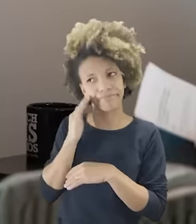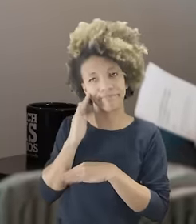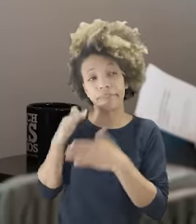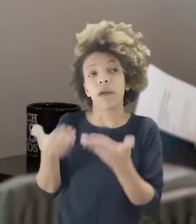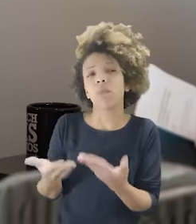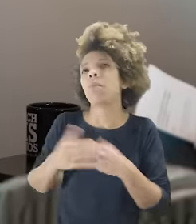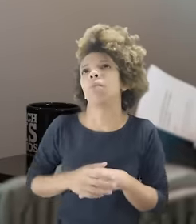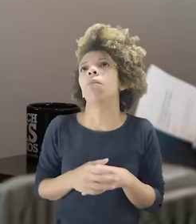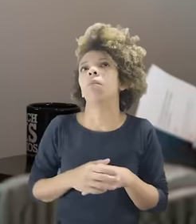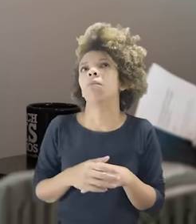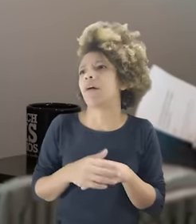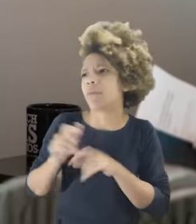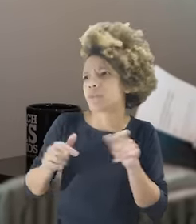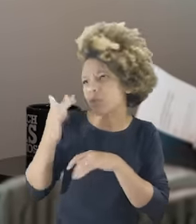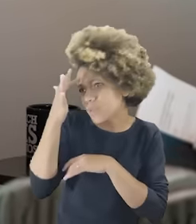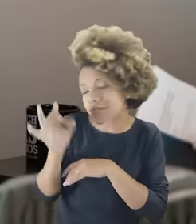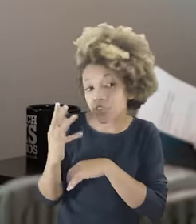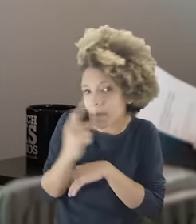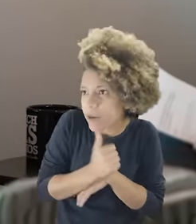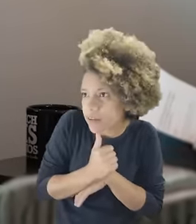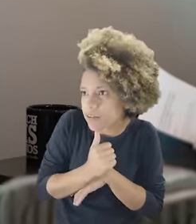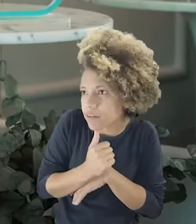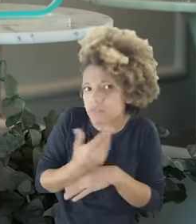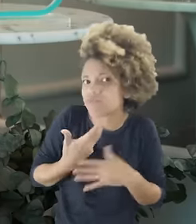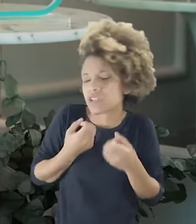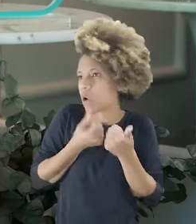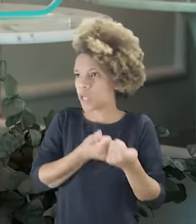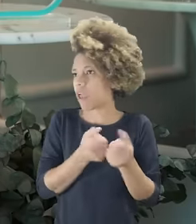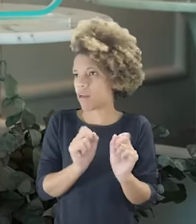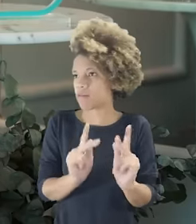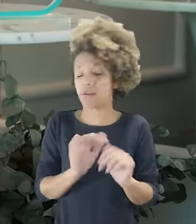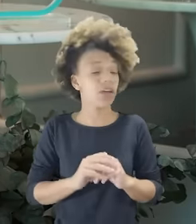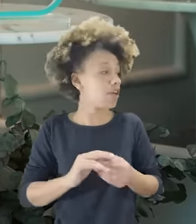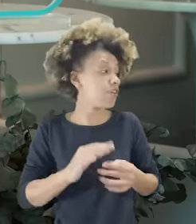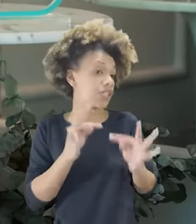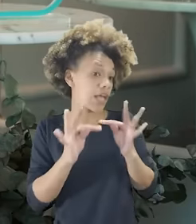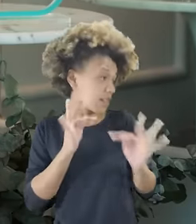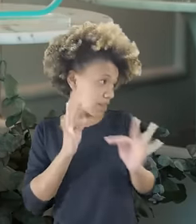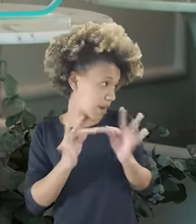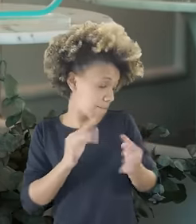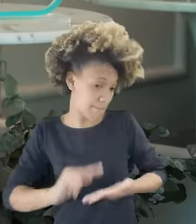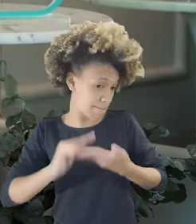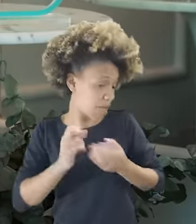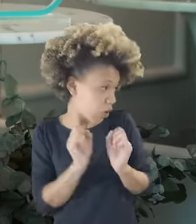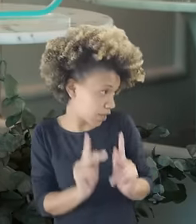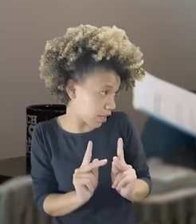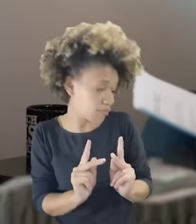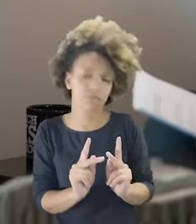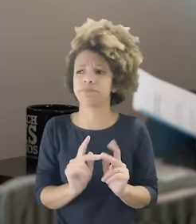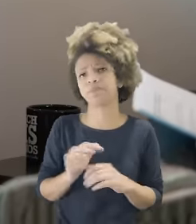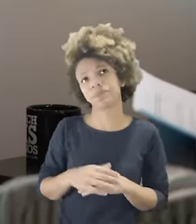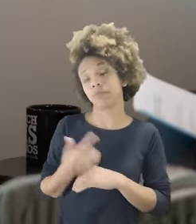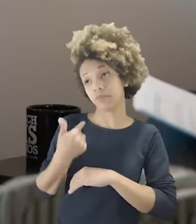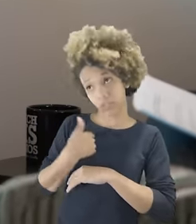a pessoa não entende a beleza de ser alguém e você seria uma terapeuta Ok ou você é uma terapeuta muito boa então